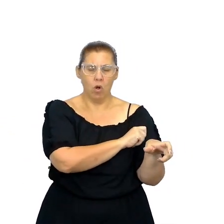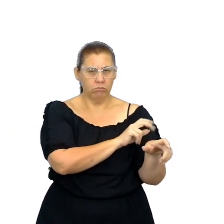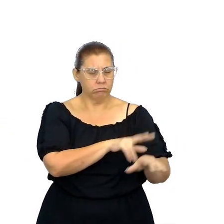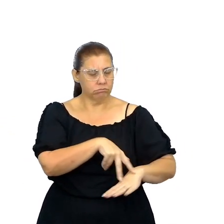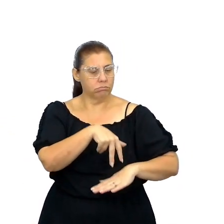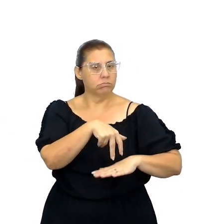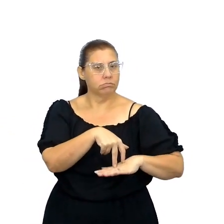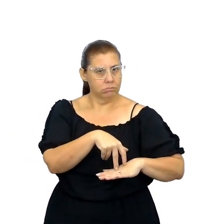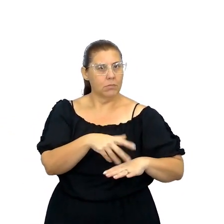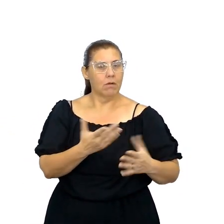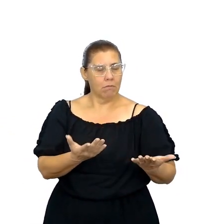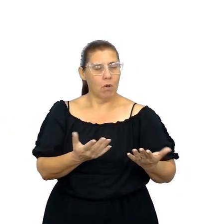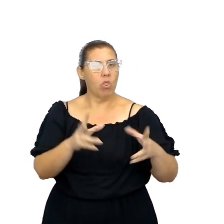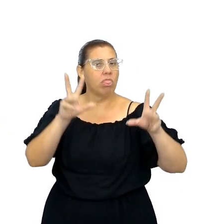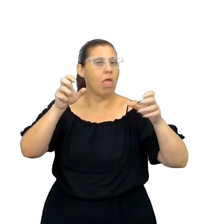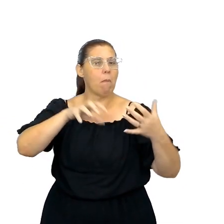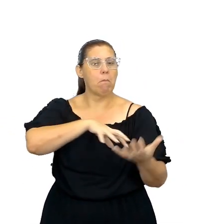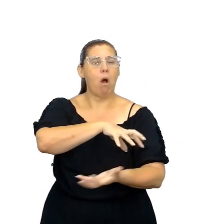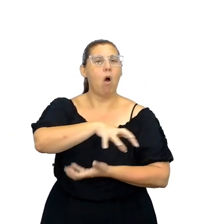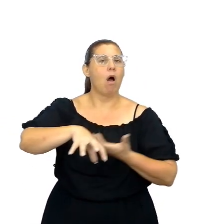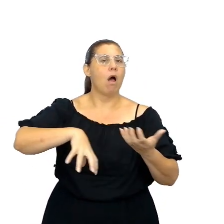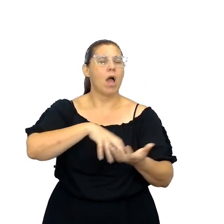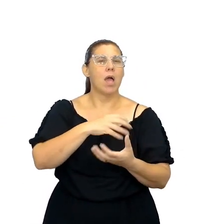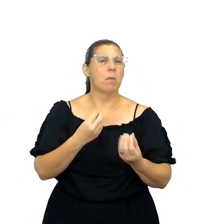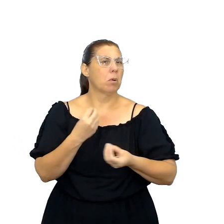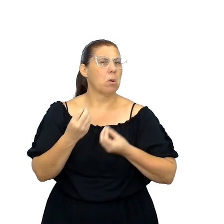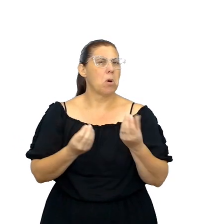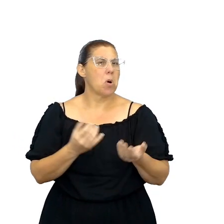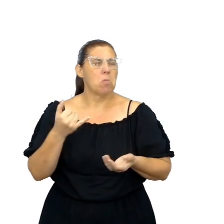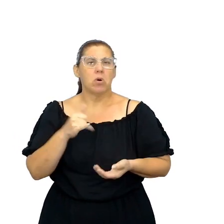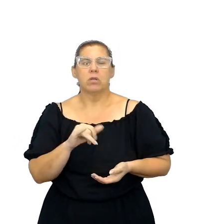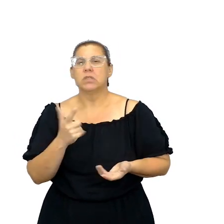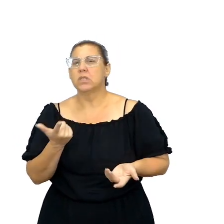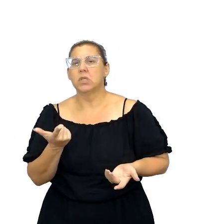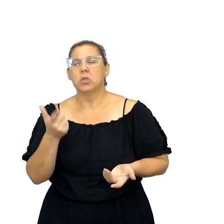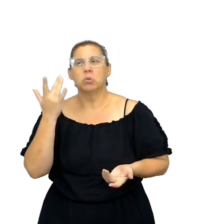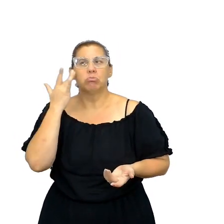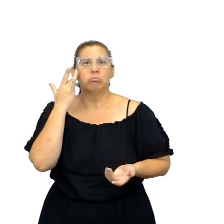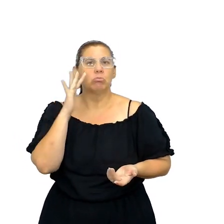tema polêmico. Como ele vai assumir esse posicionamento se ele não tiver